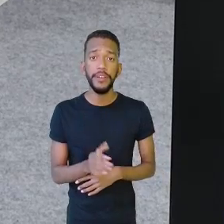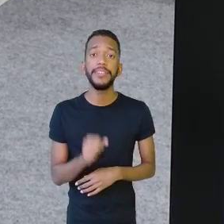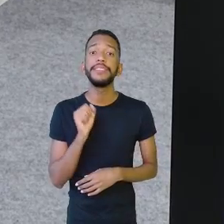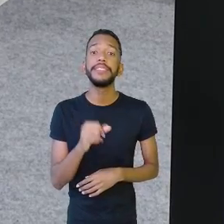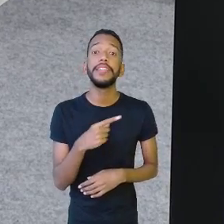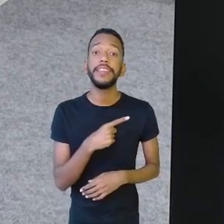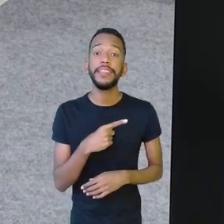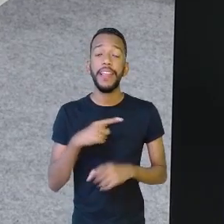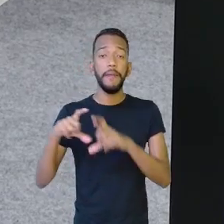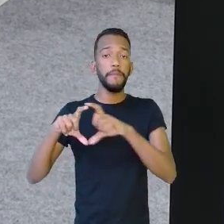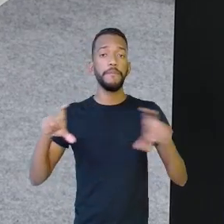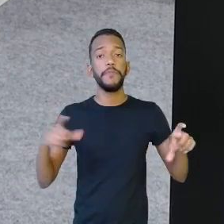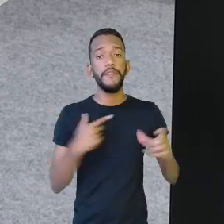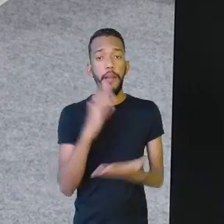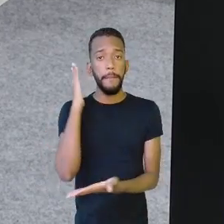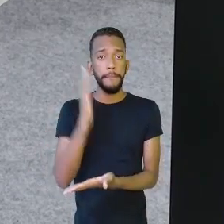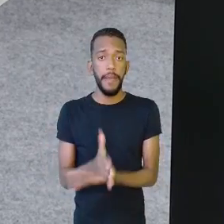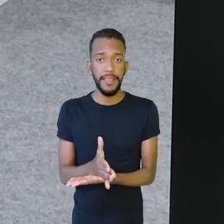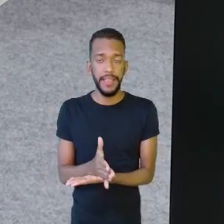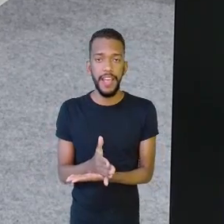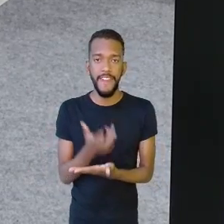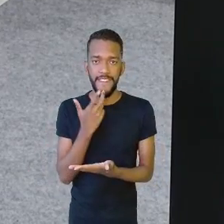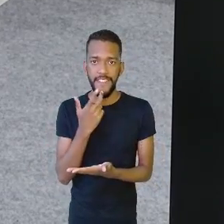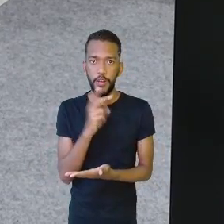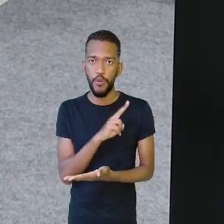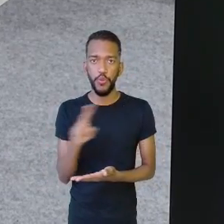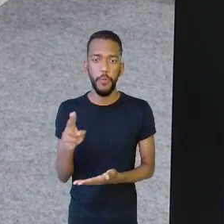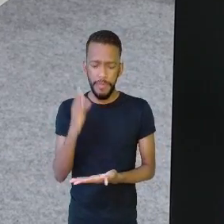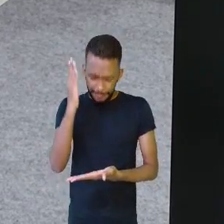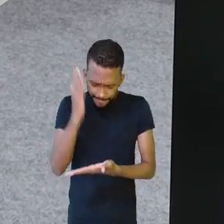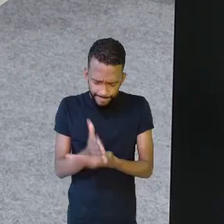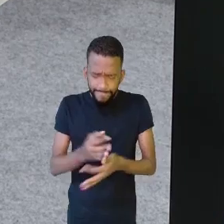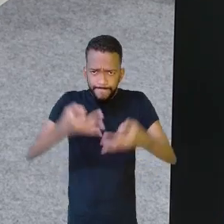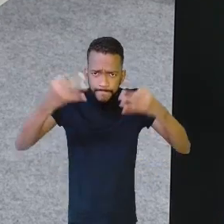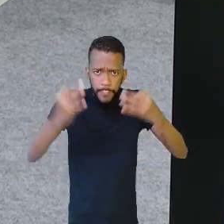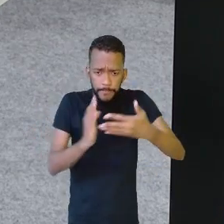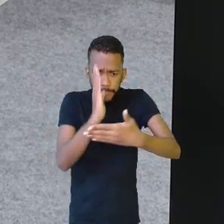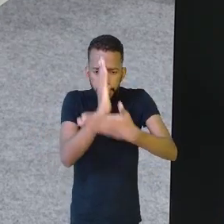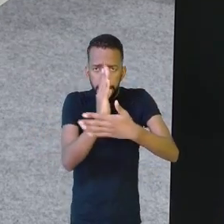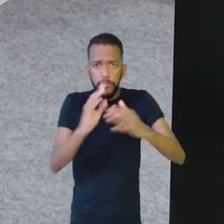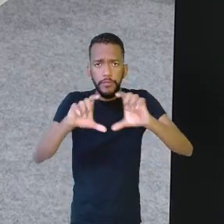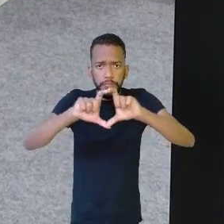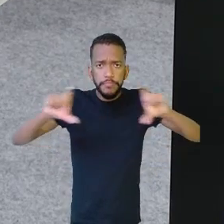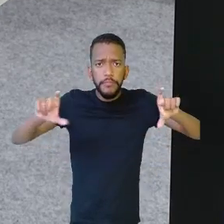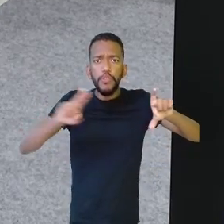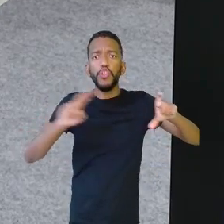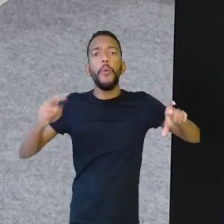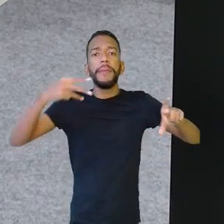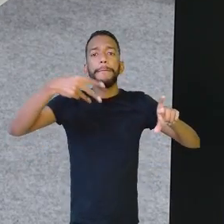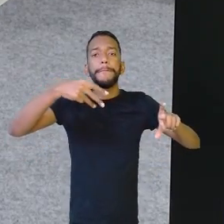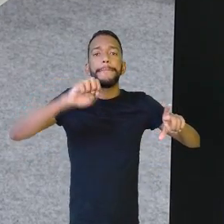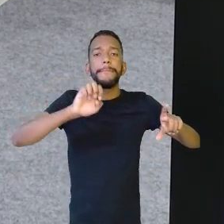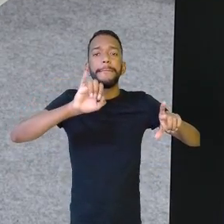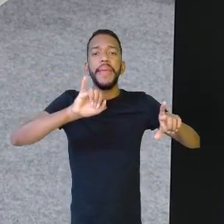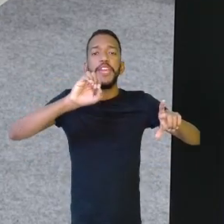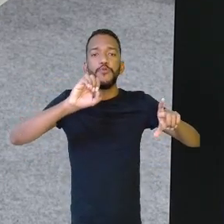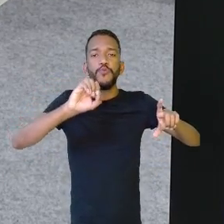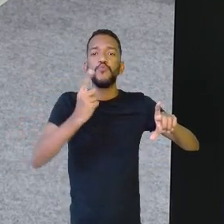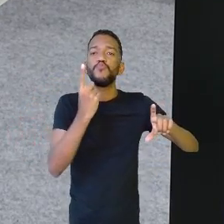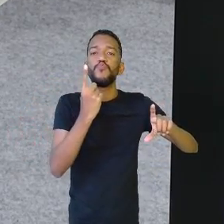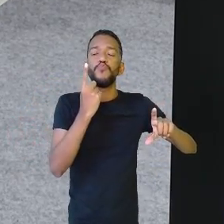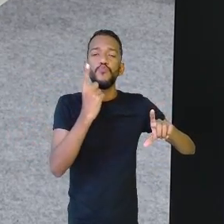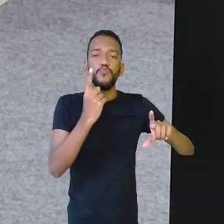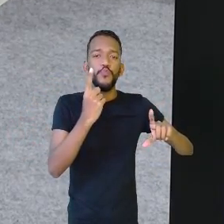algum objeto que eu divido ele no meio certinho, não é ao meio, então o meio na fração vai